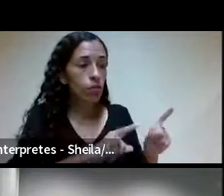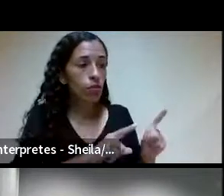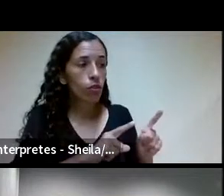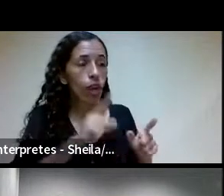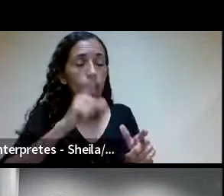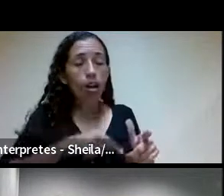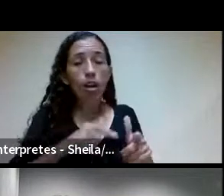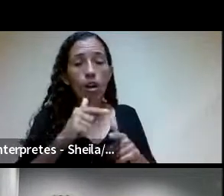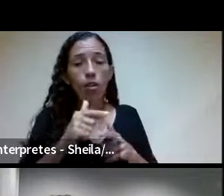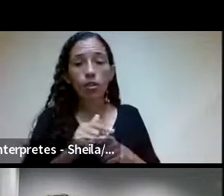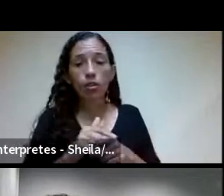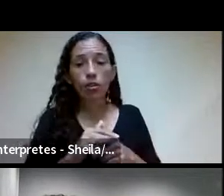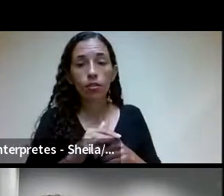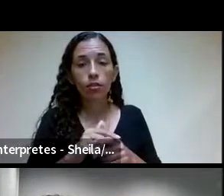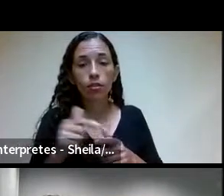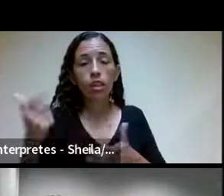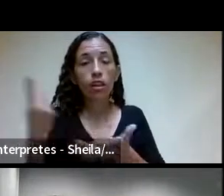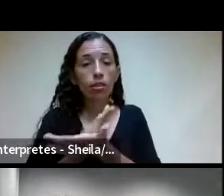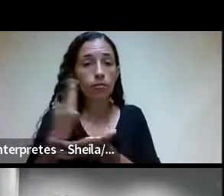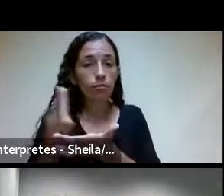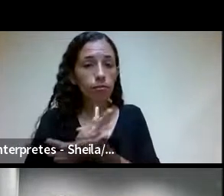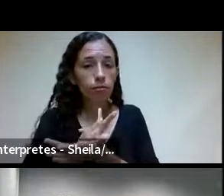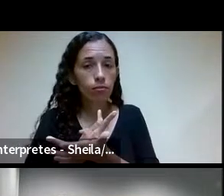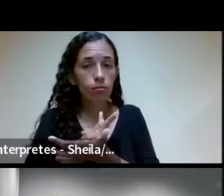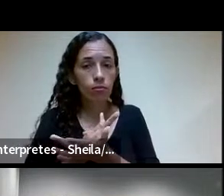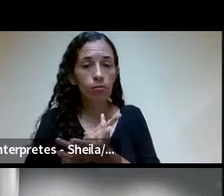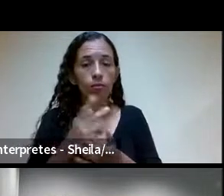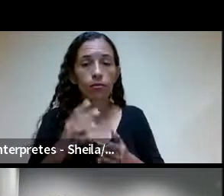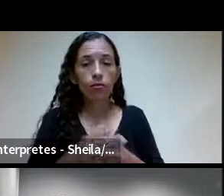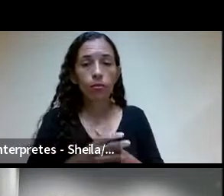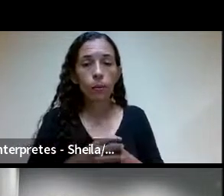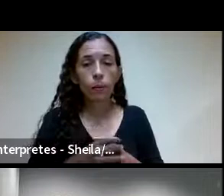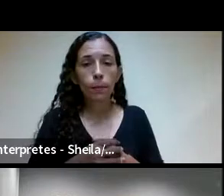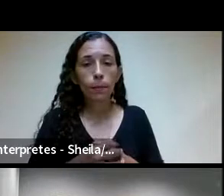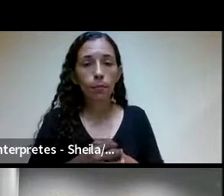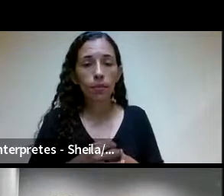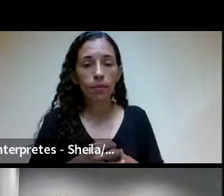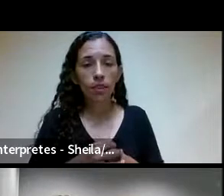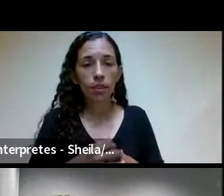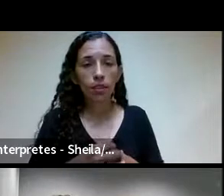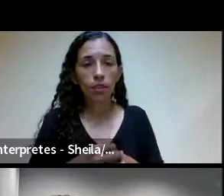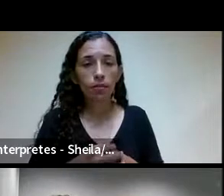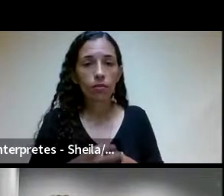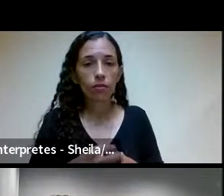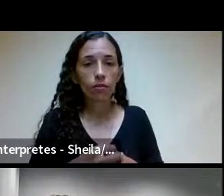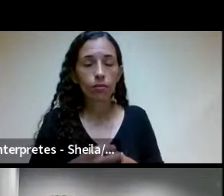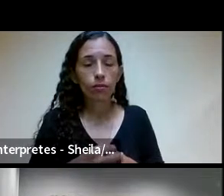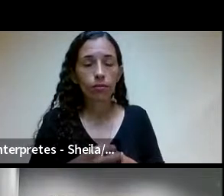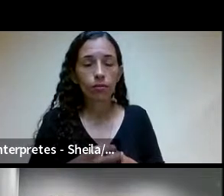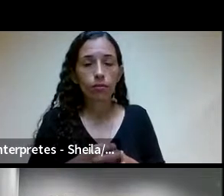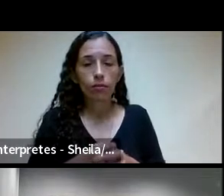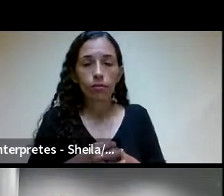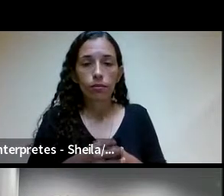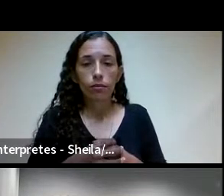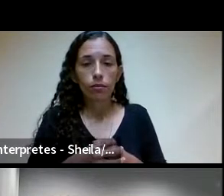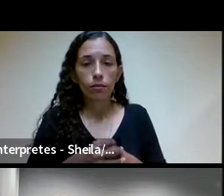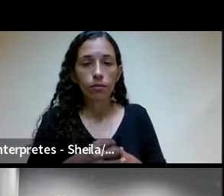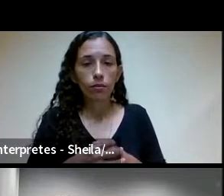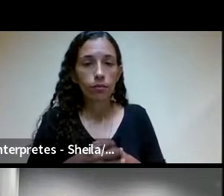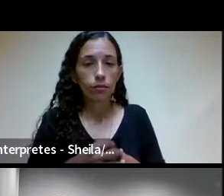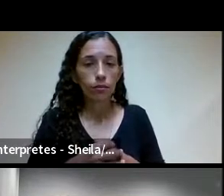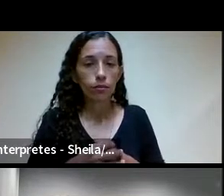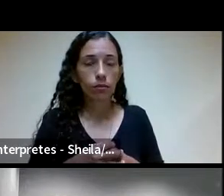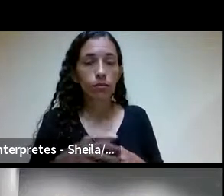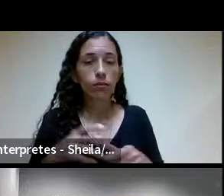80, inciso 1, do Código de Processo Civil, pois saltam aos olhos que a demanda, ora analisada, tem